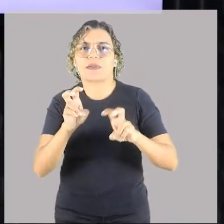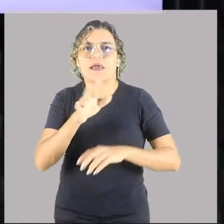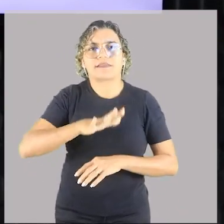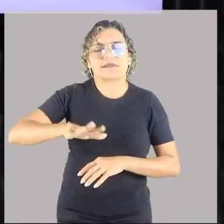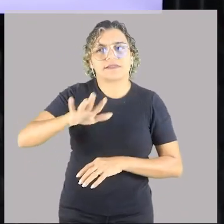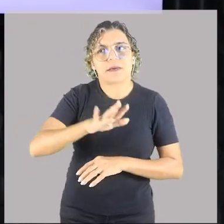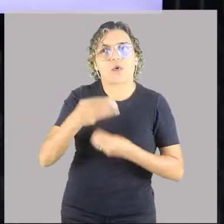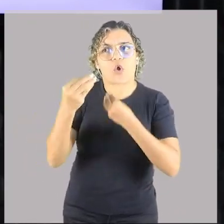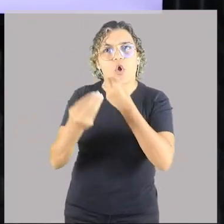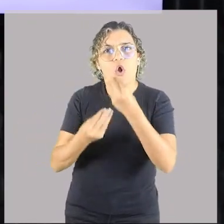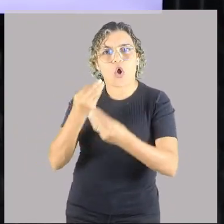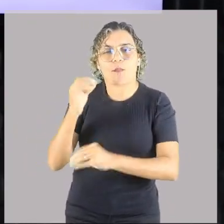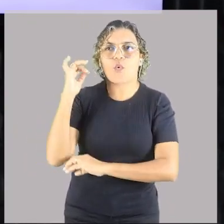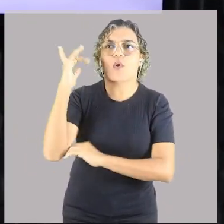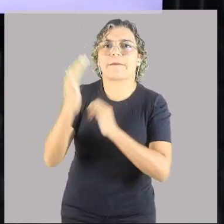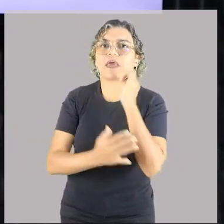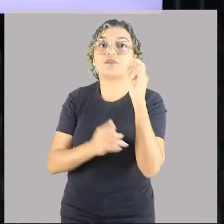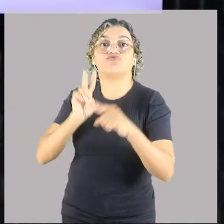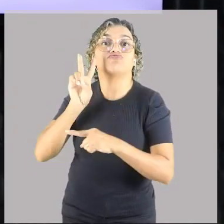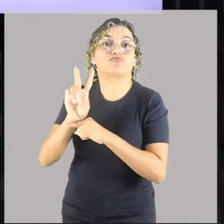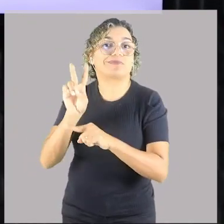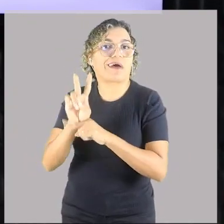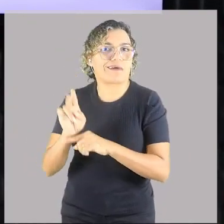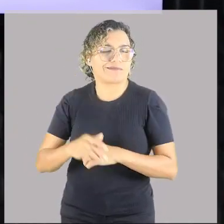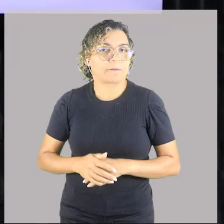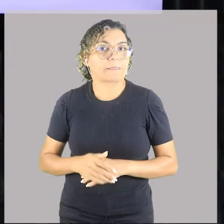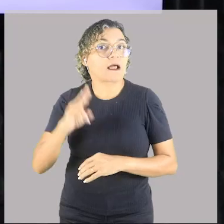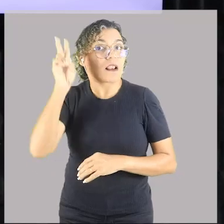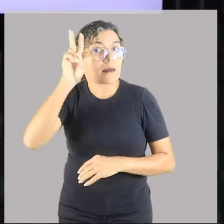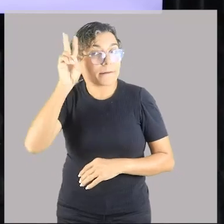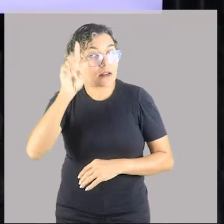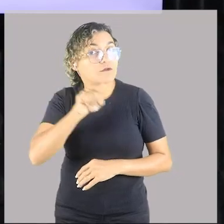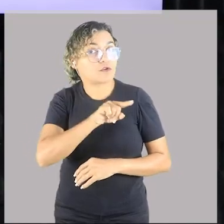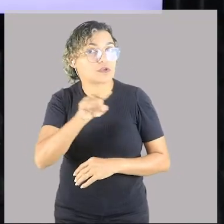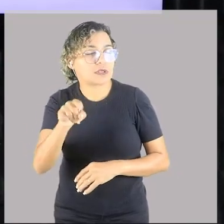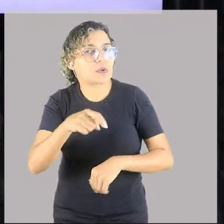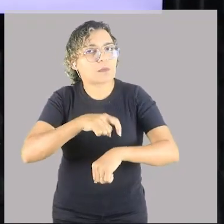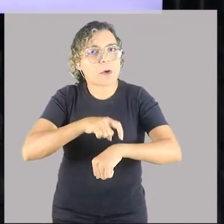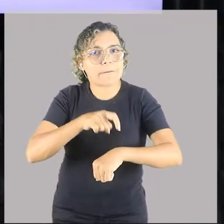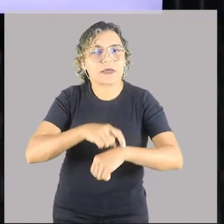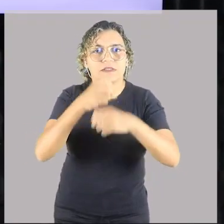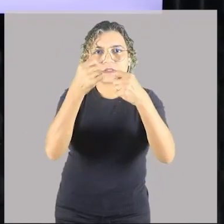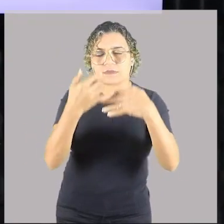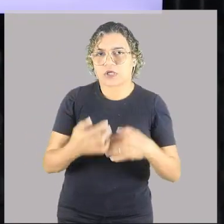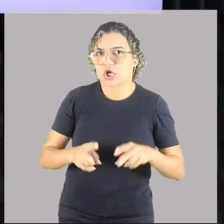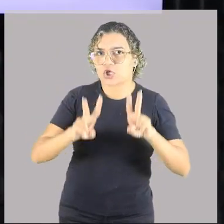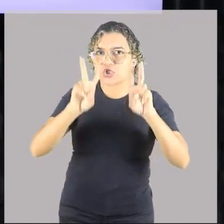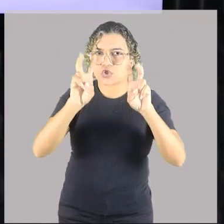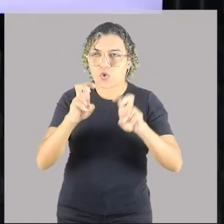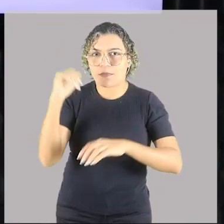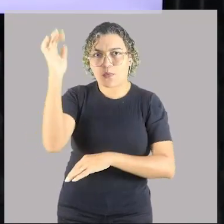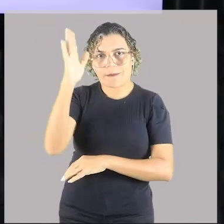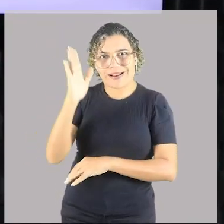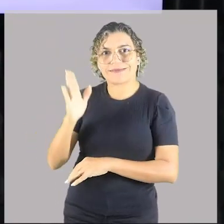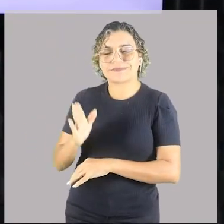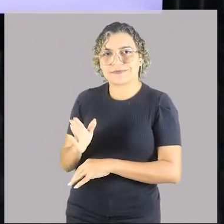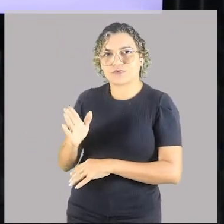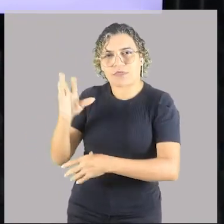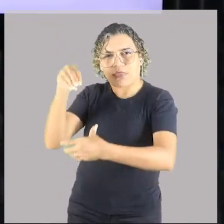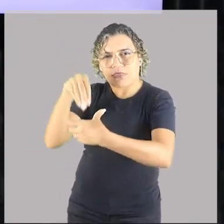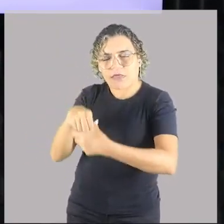educação ambiental. E aí só lembrando a todos aqui, que quando a gente fala dessa questão no